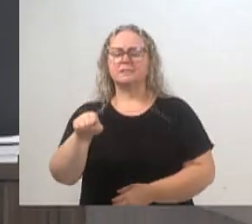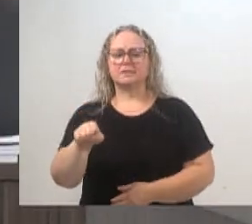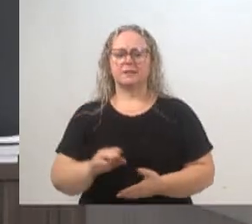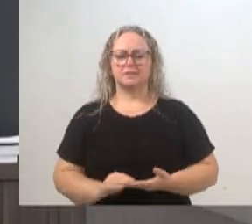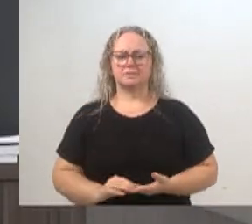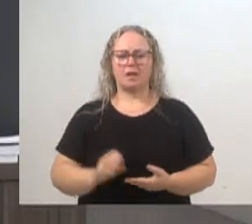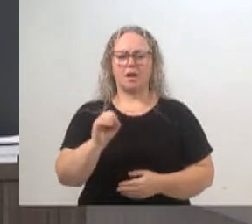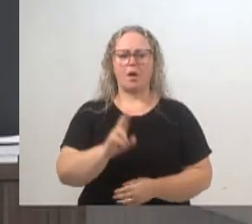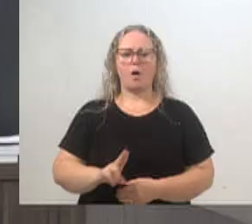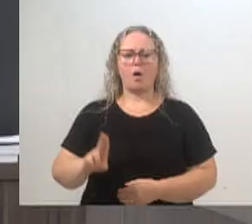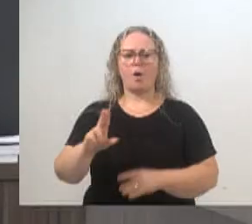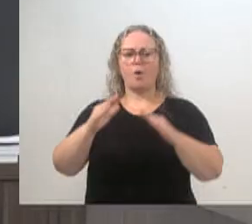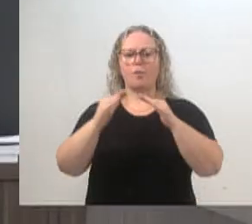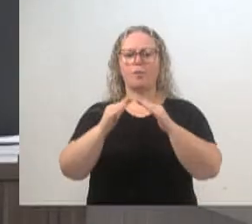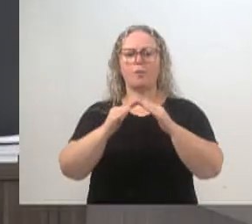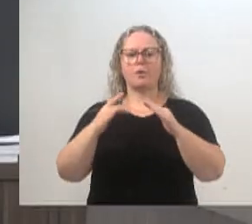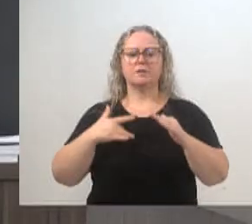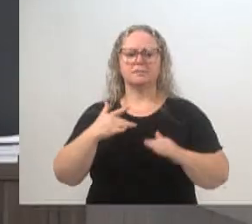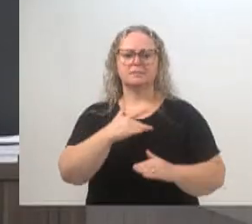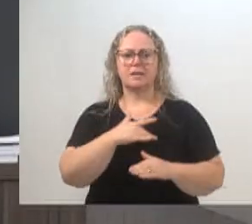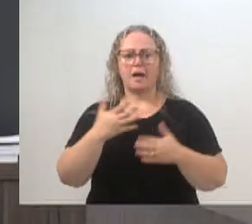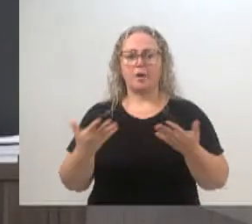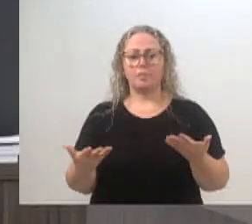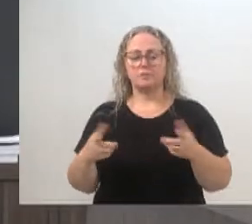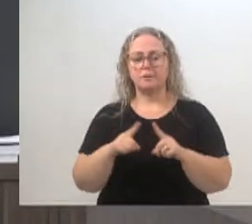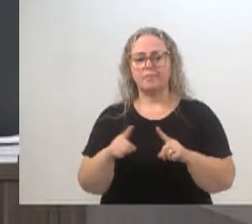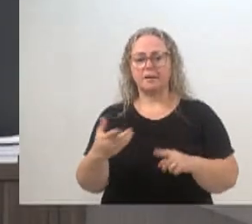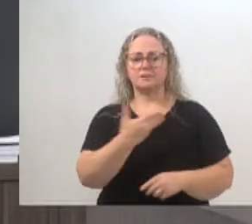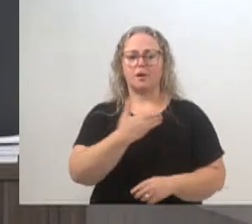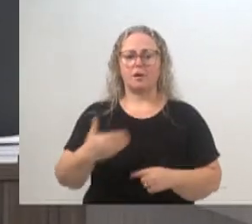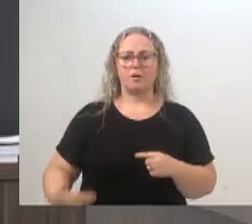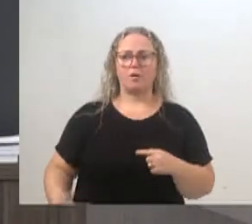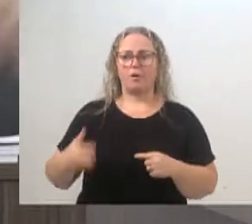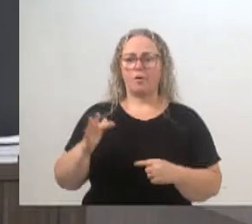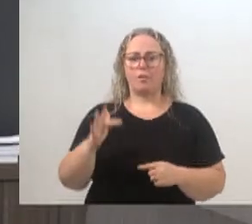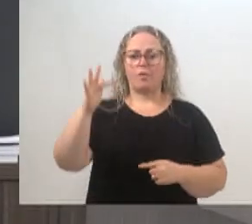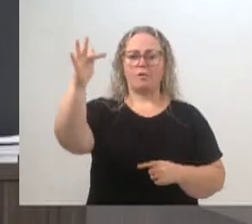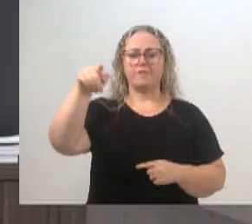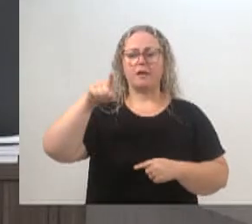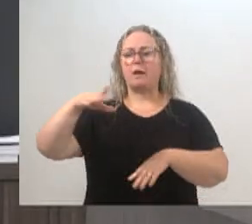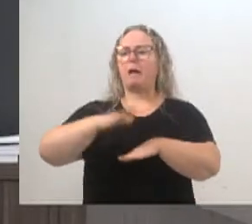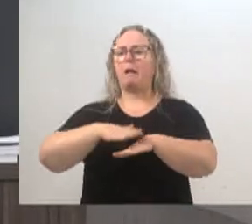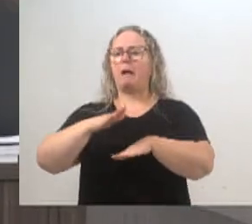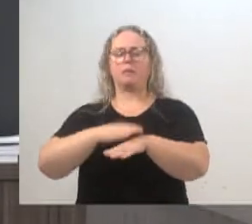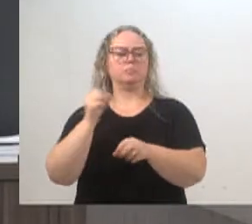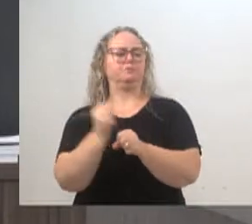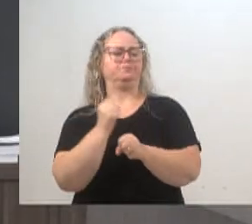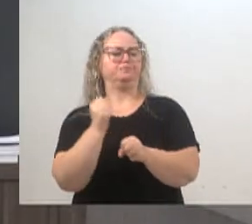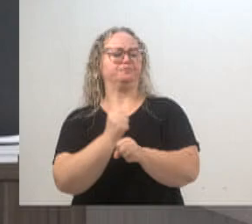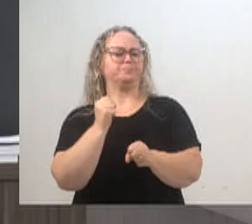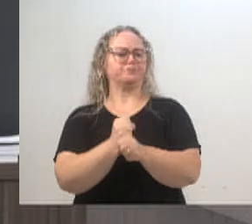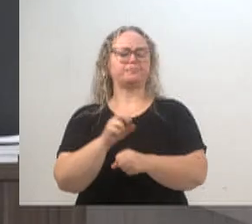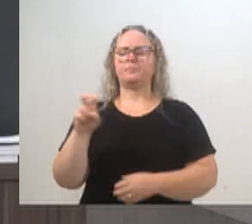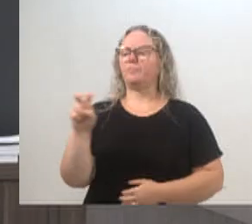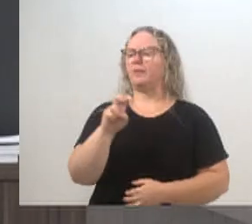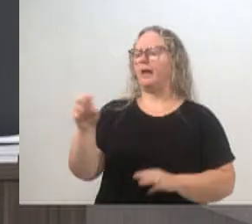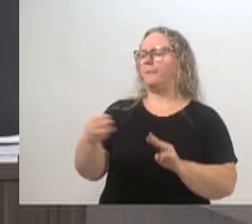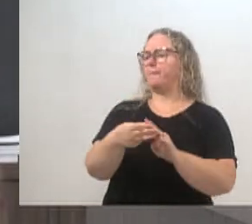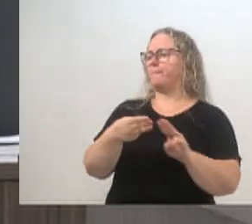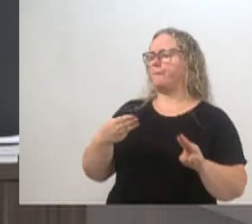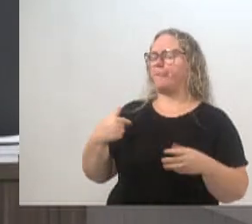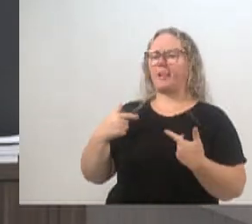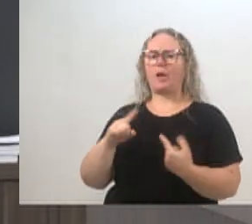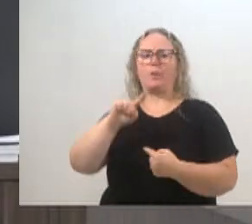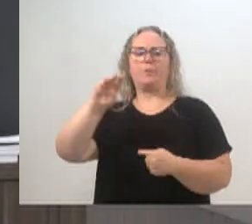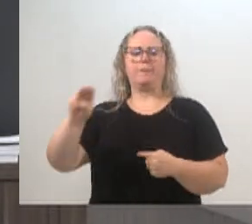não seja uma unidade de saúde mais necessária naquele momento. Mas o governo federal ele quer dizer que fez 55 policlínicas, 1 milhão